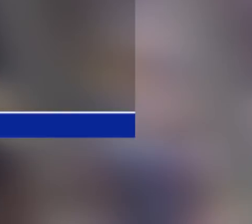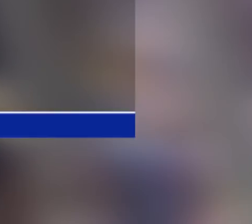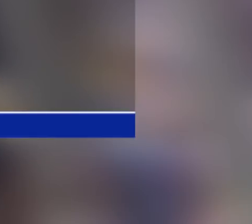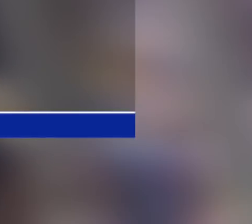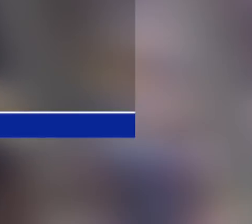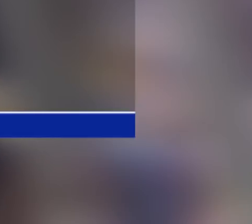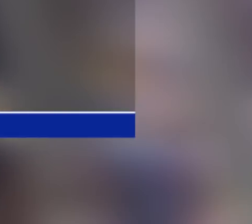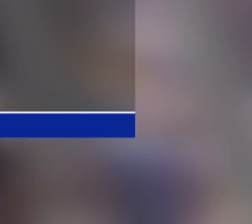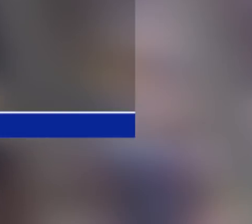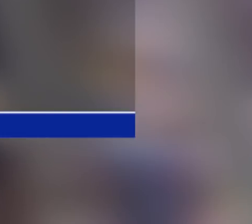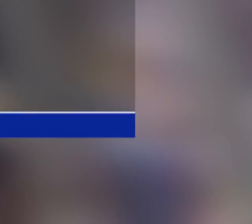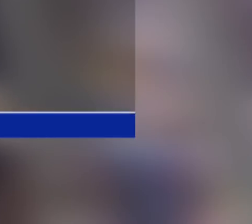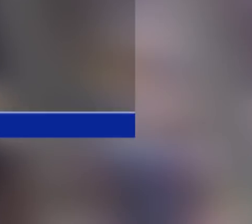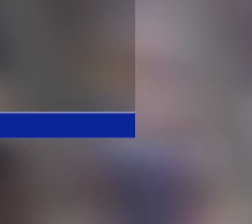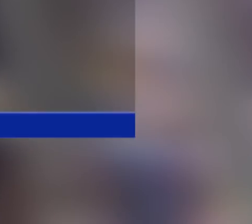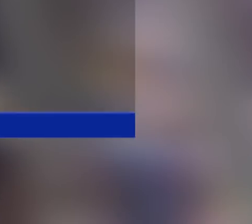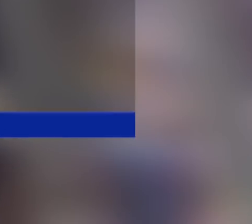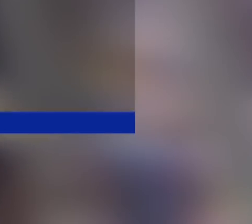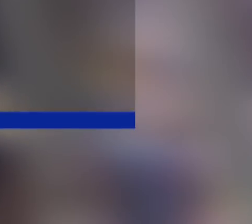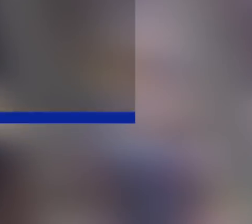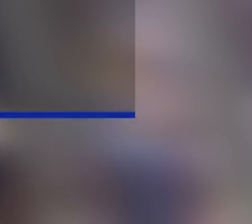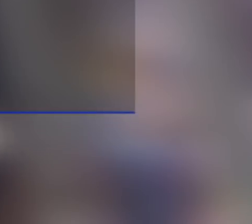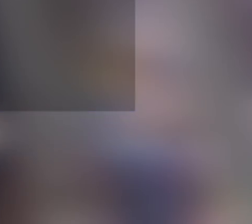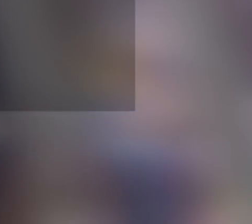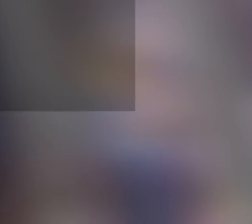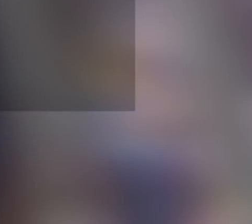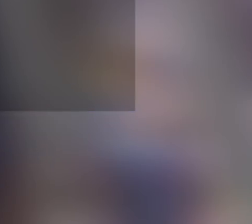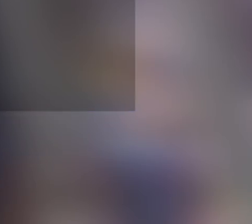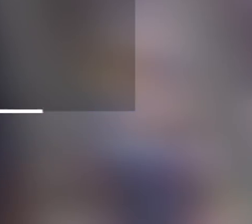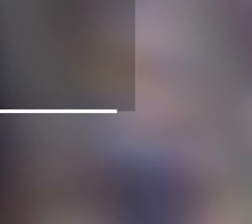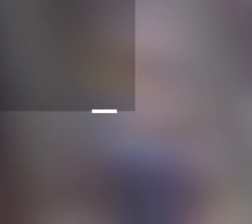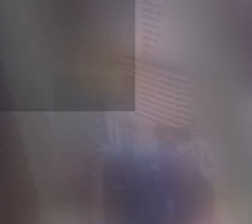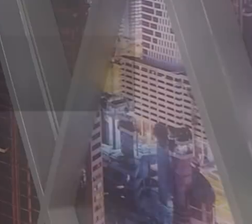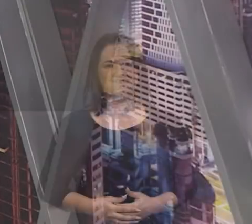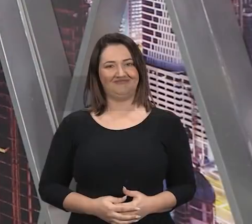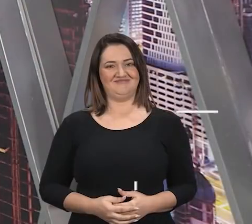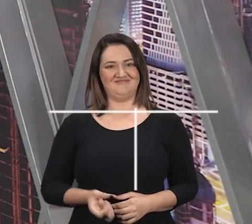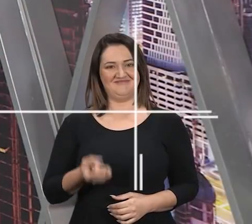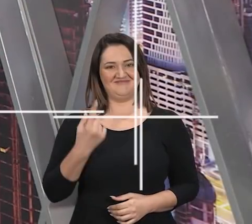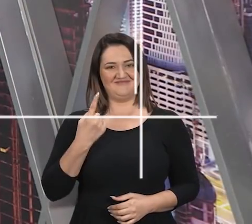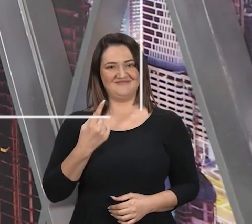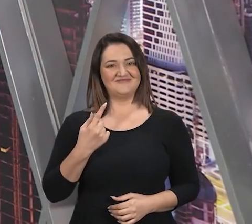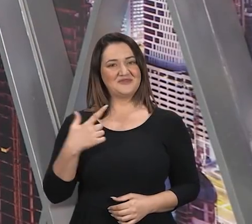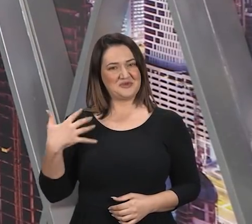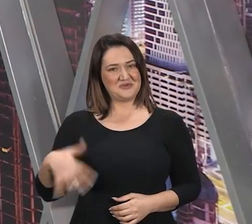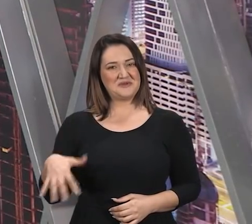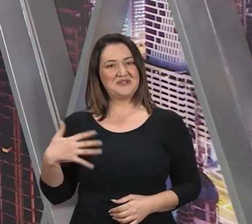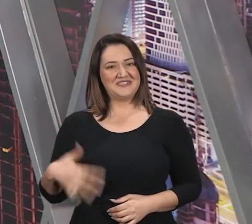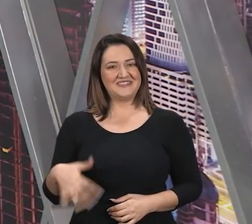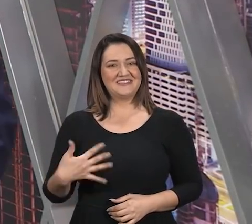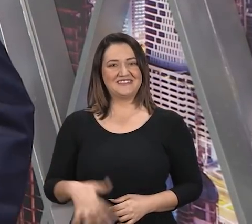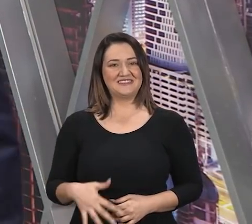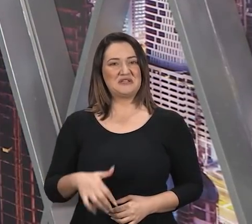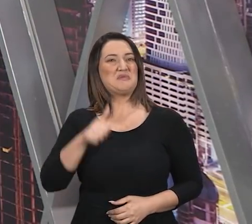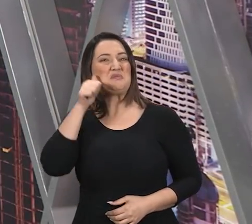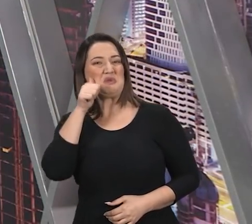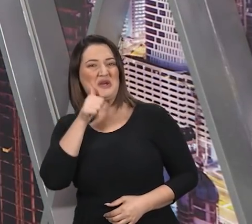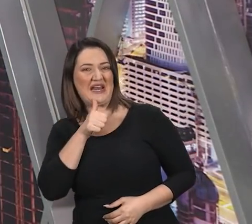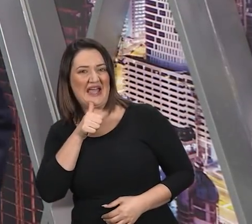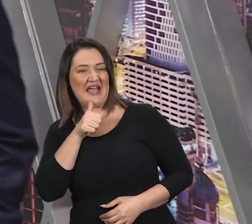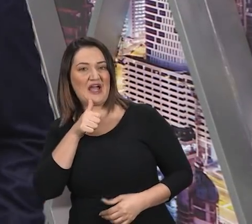sol, com a lua debaixo dos pés e uma coroa de 12 estrelas na cabeça. Eita!